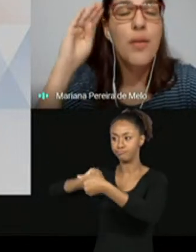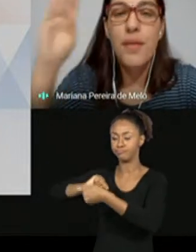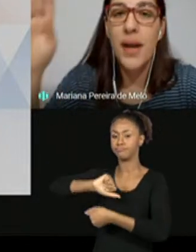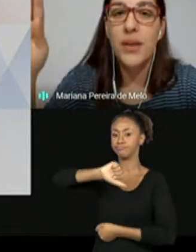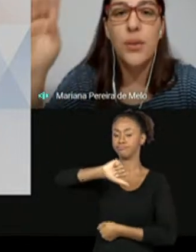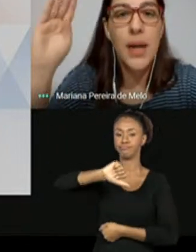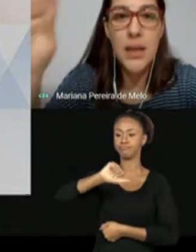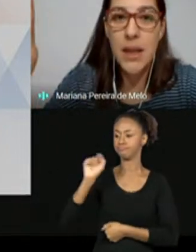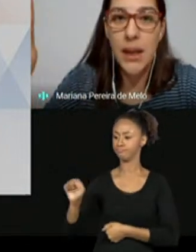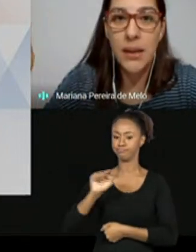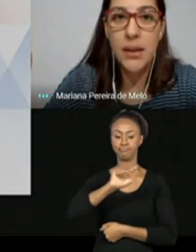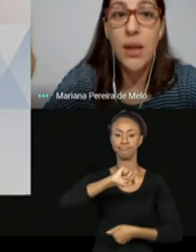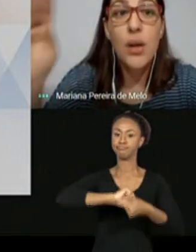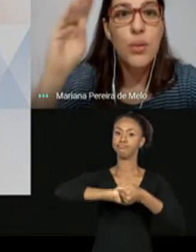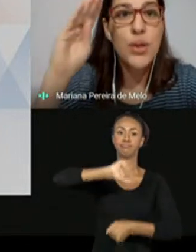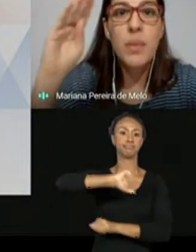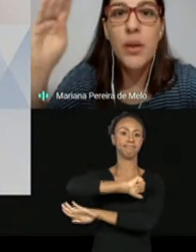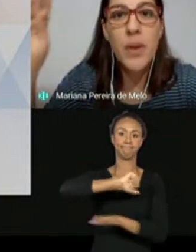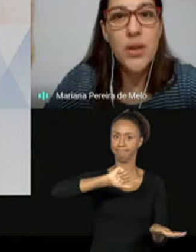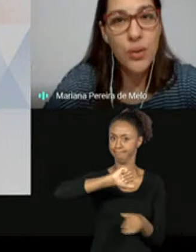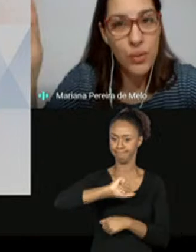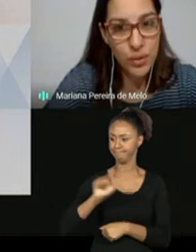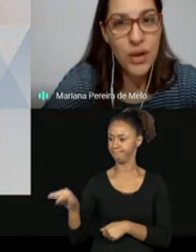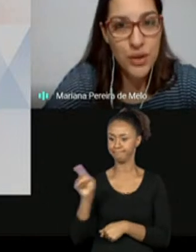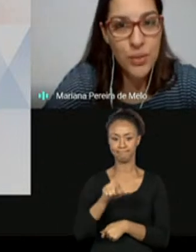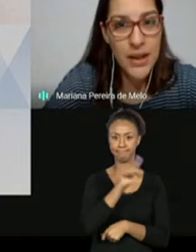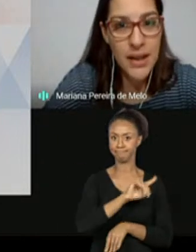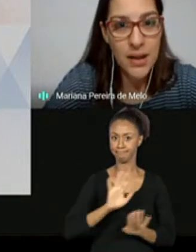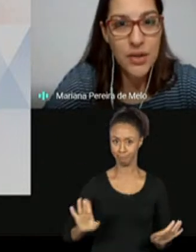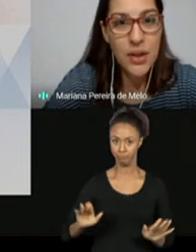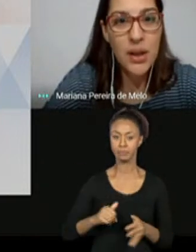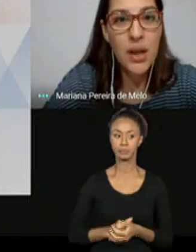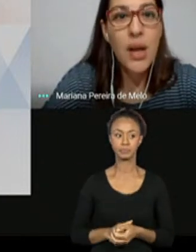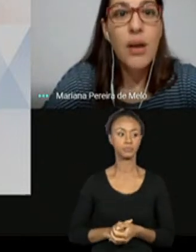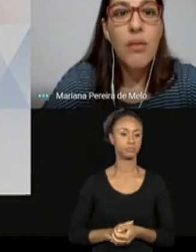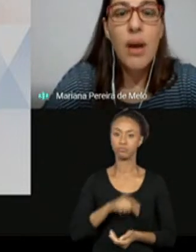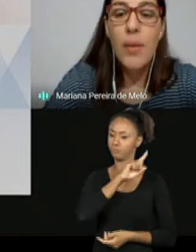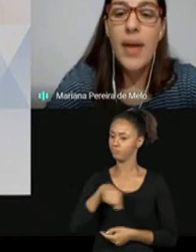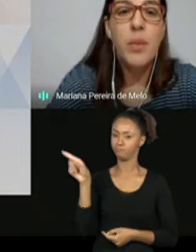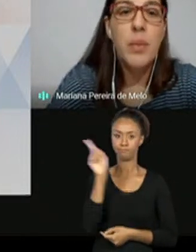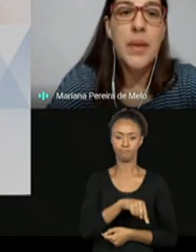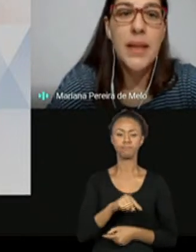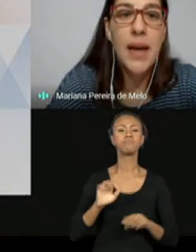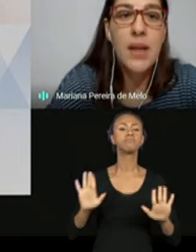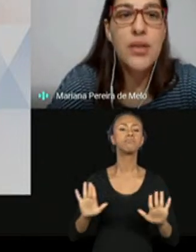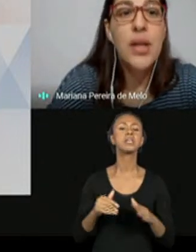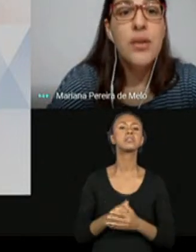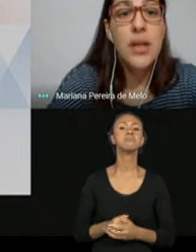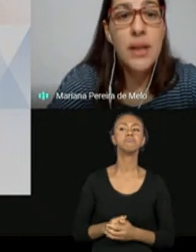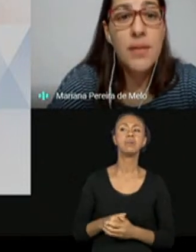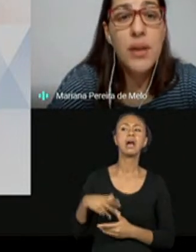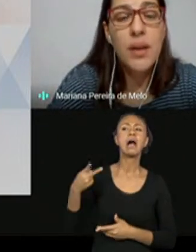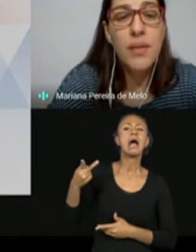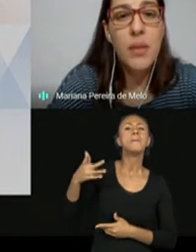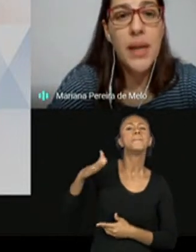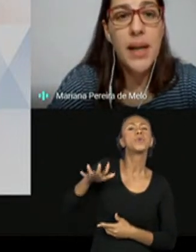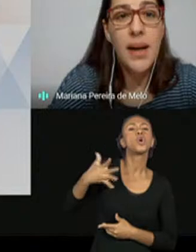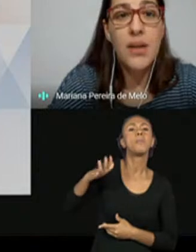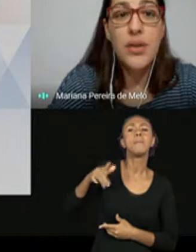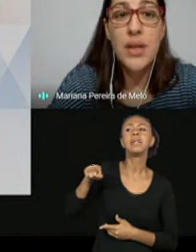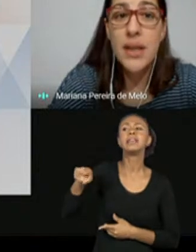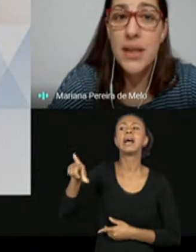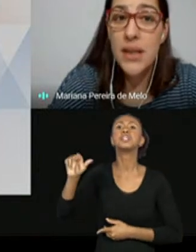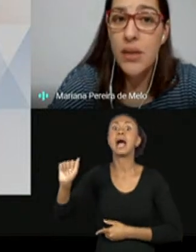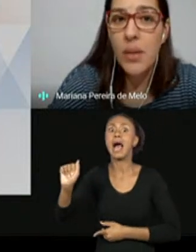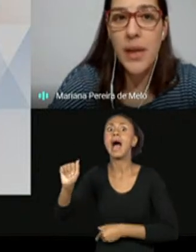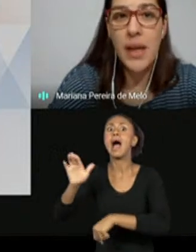assim, é um fato, aceita. O chip não passou no controle de qualidade. Qual é a probabilidade de ele ter vindo da fábrica A,